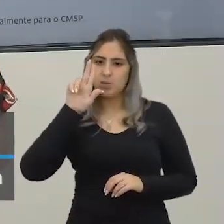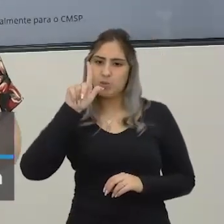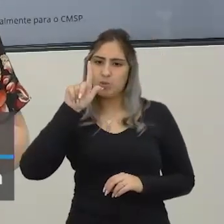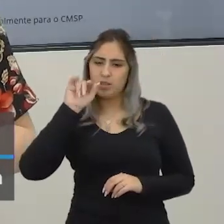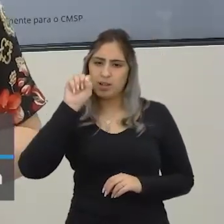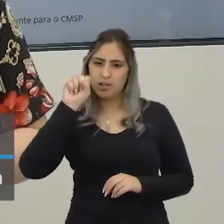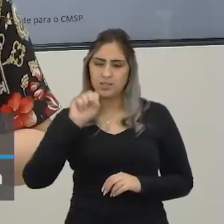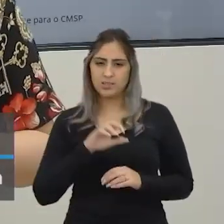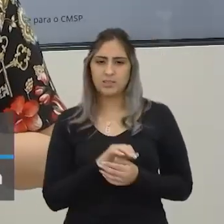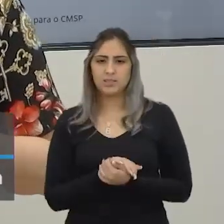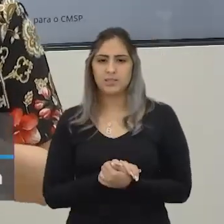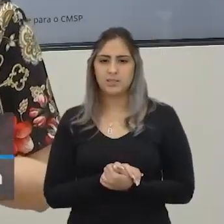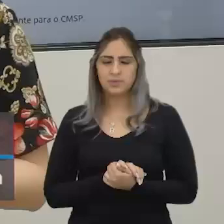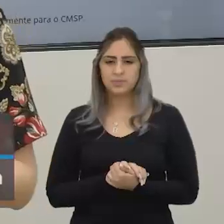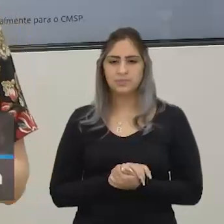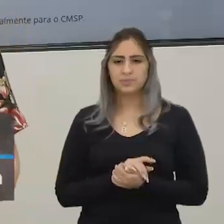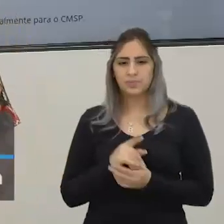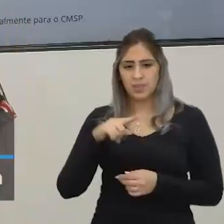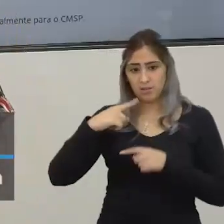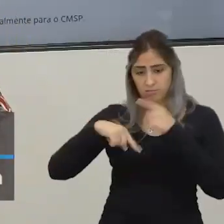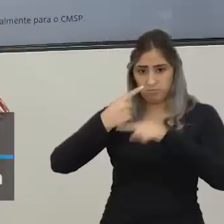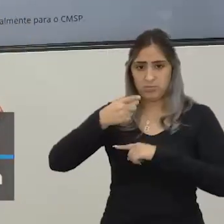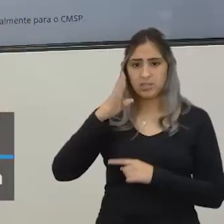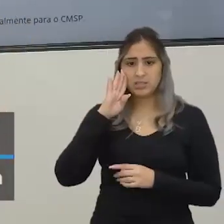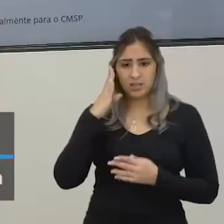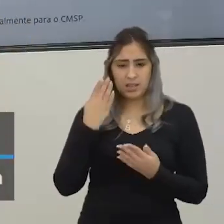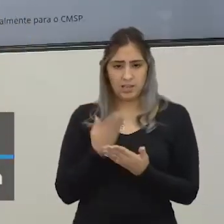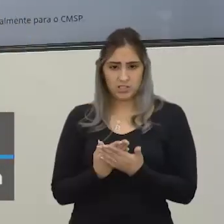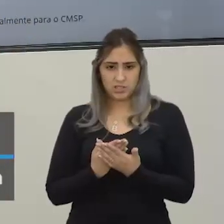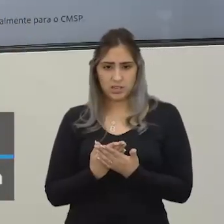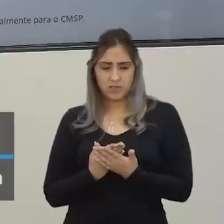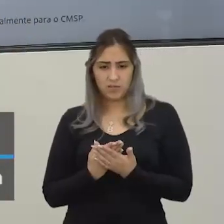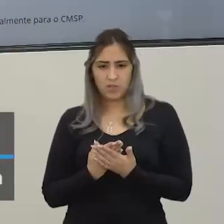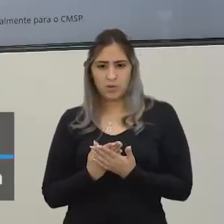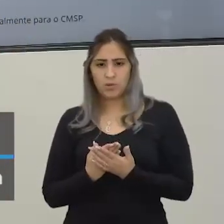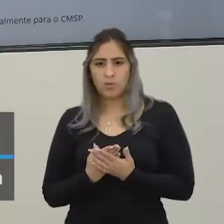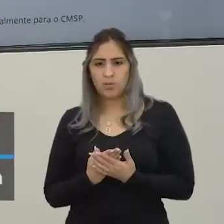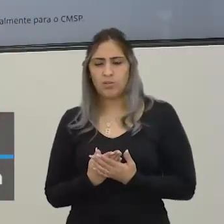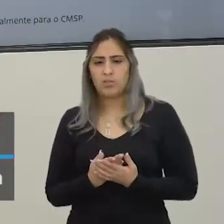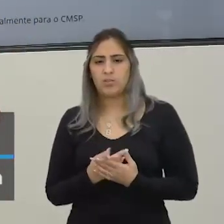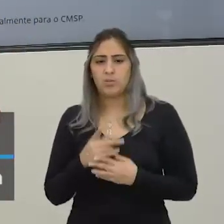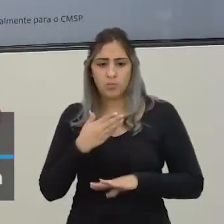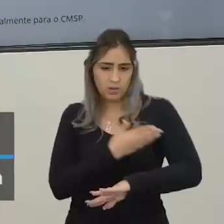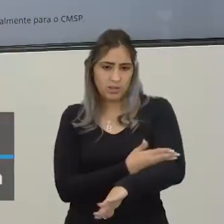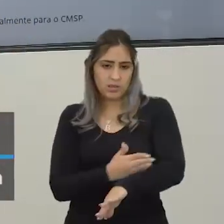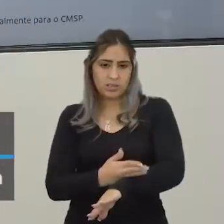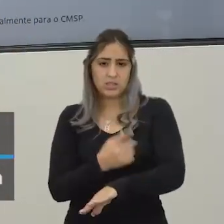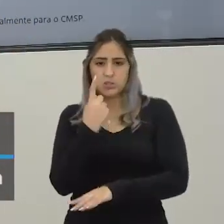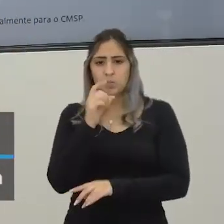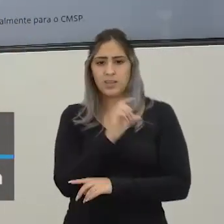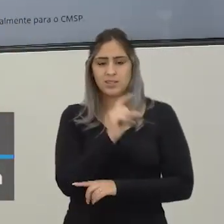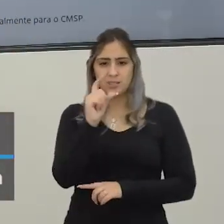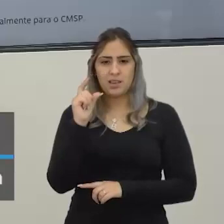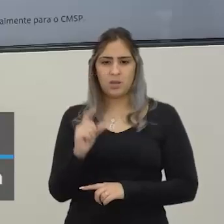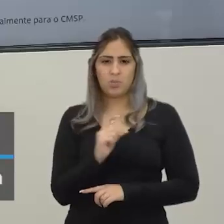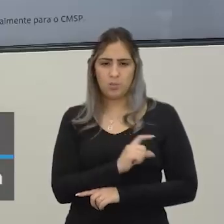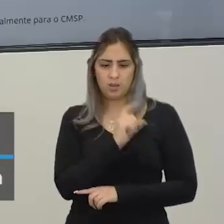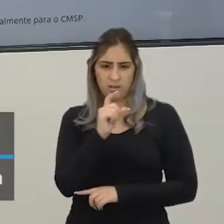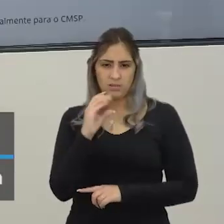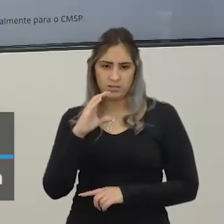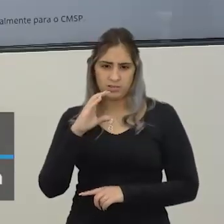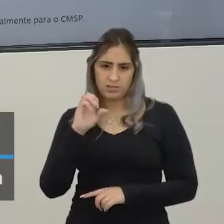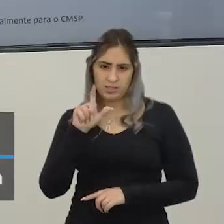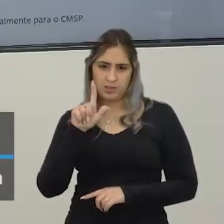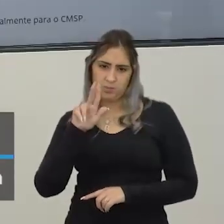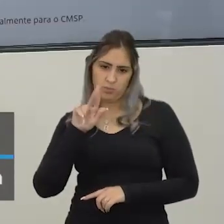daí, eles já acreditavam que esses coacervados, então, já seriam um início de uma célula, né? Por isso até que eles chamavam